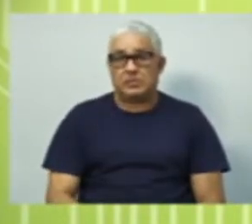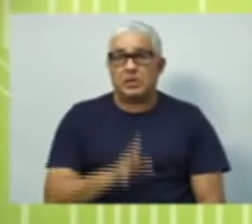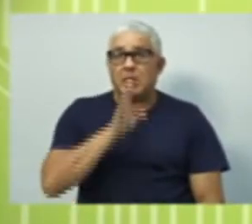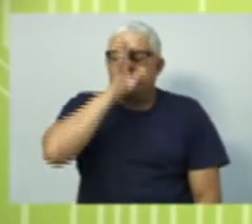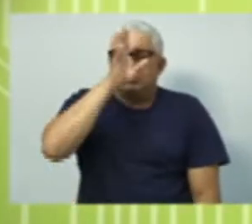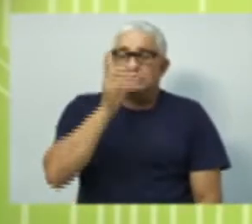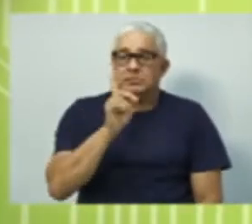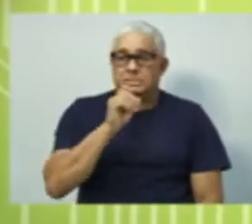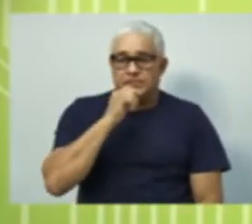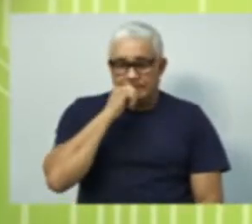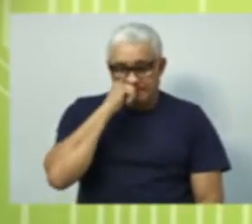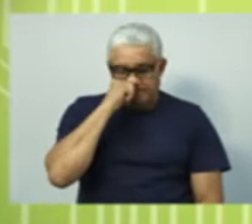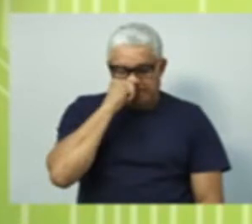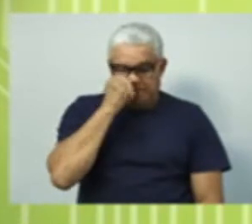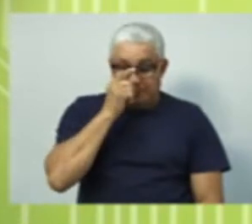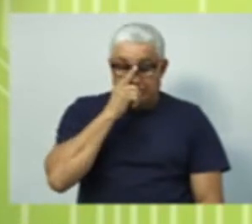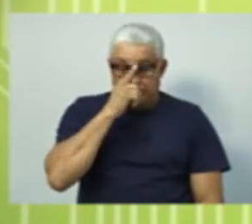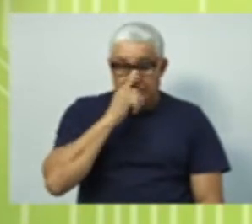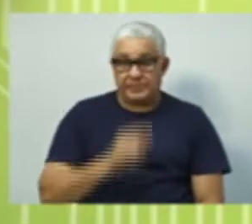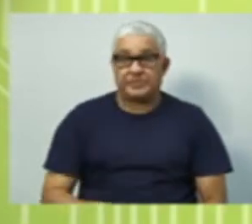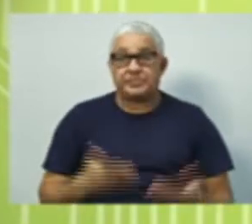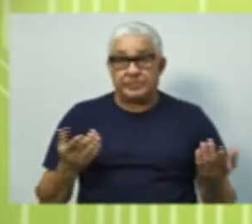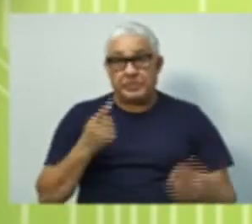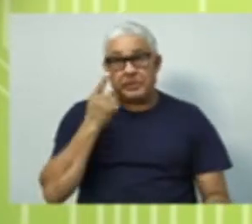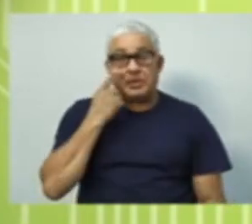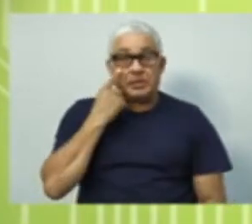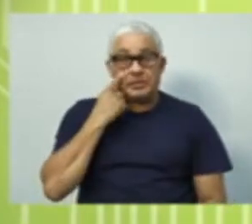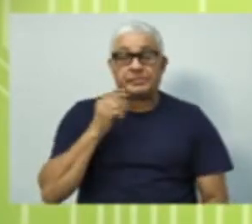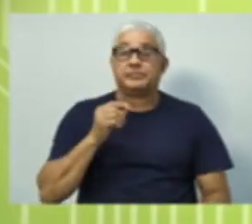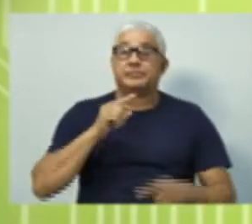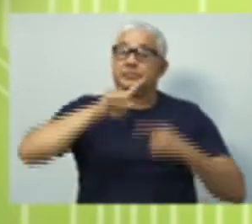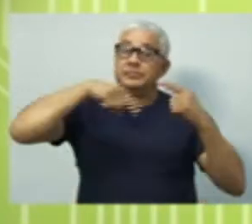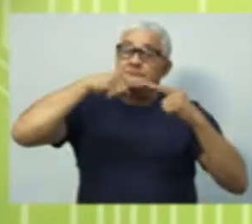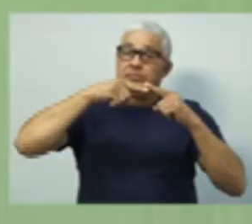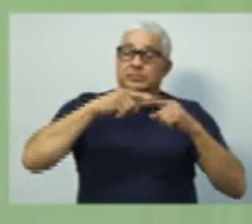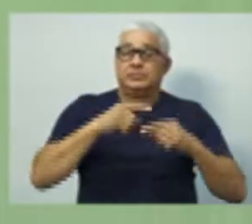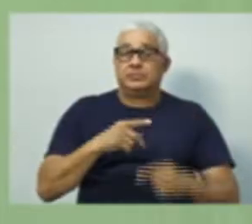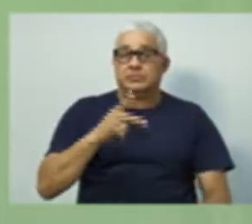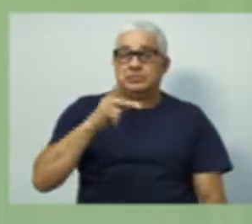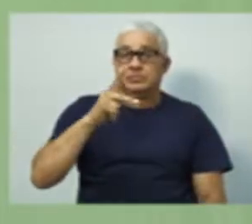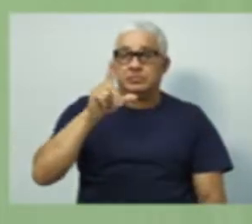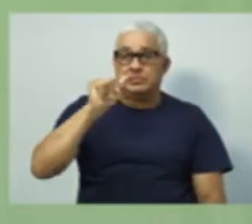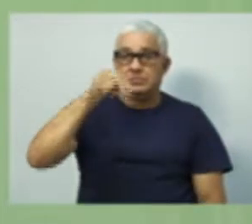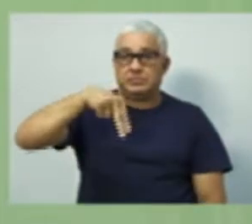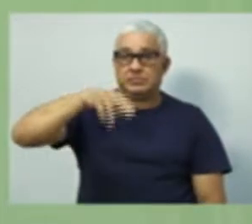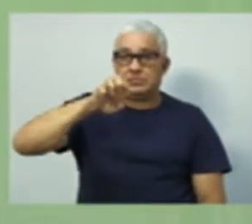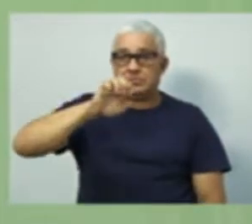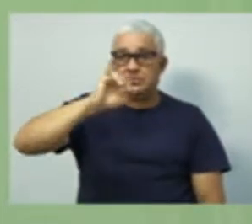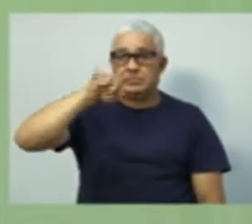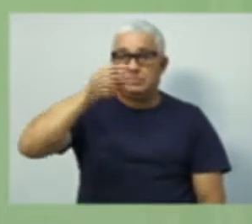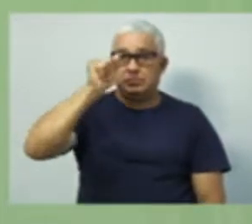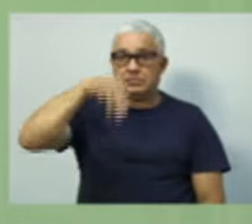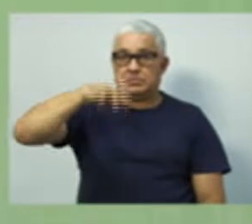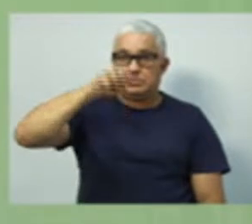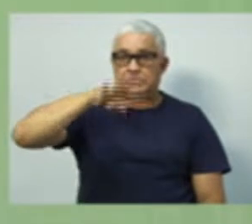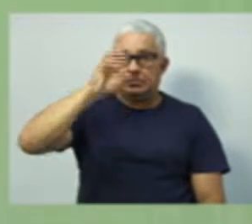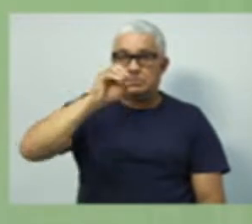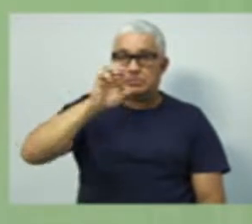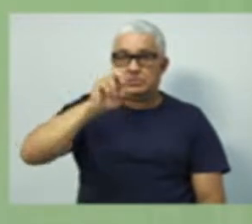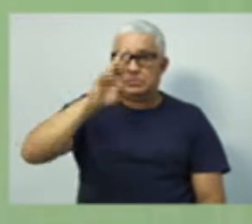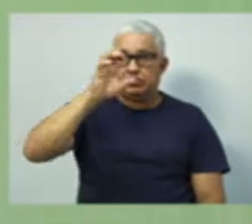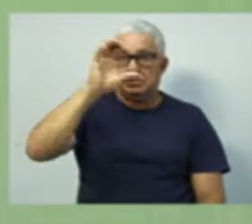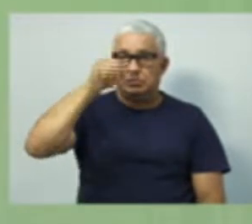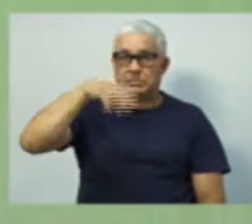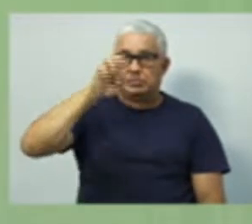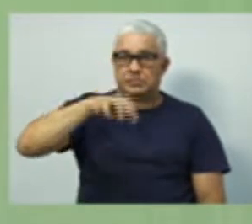aleatoriamente. Então vamos ver agora qual é o objetivo do planejamento orçamentário. O orçamento visa, através de